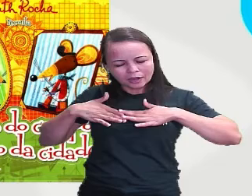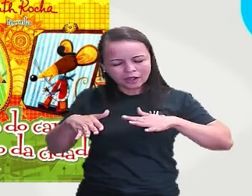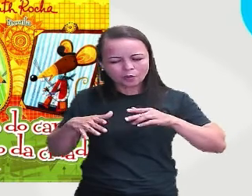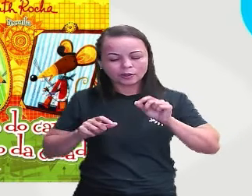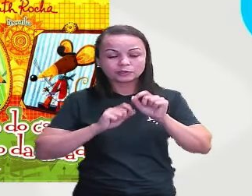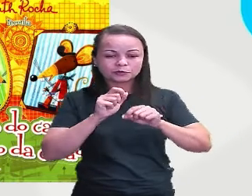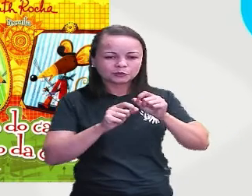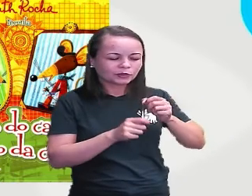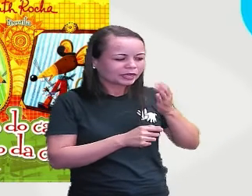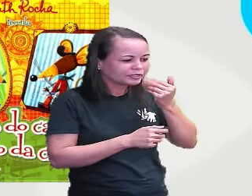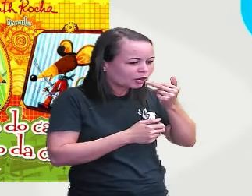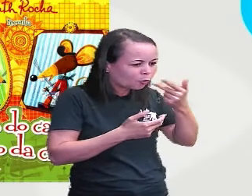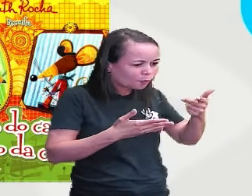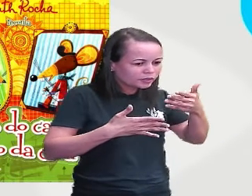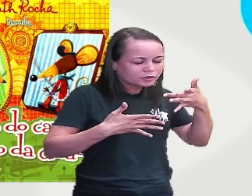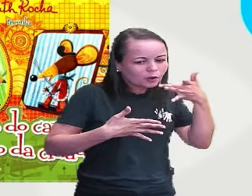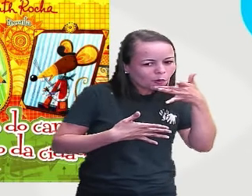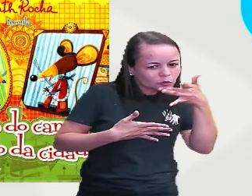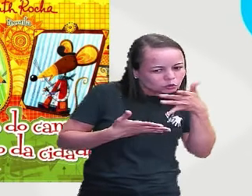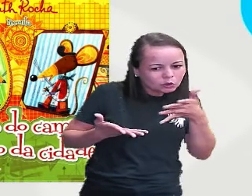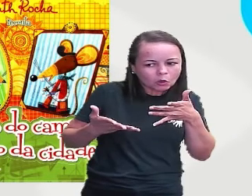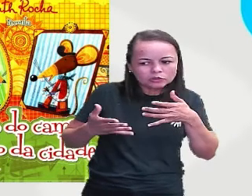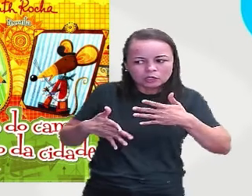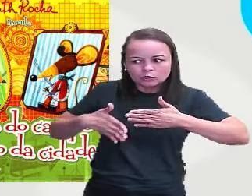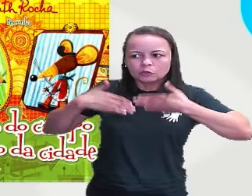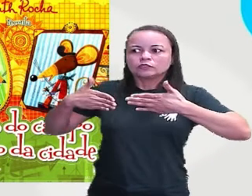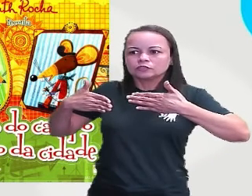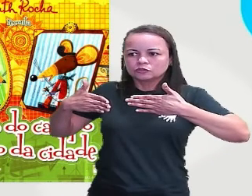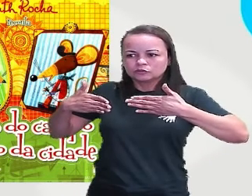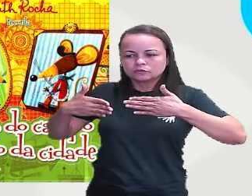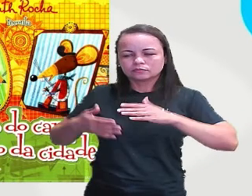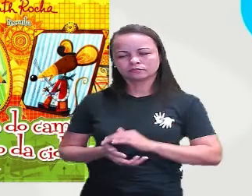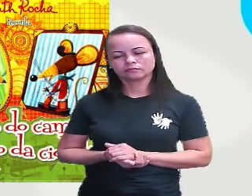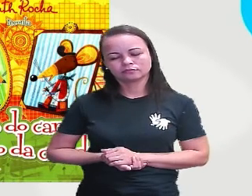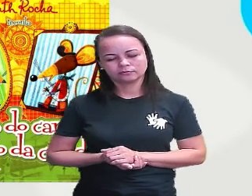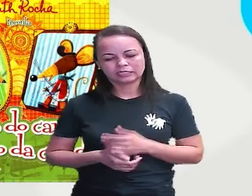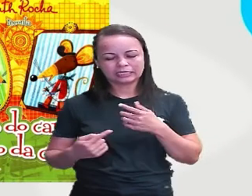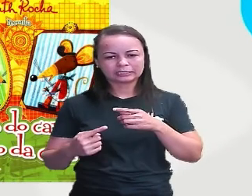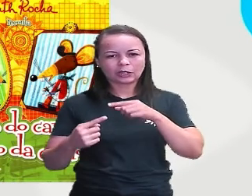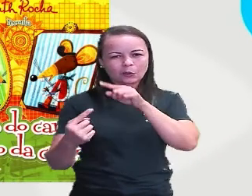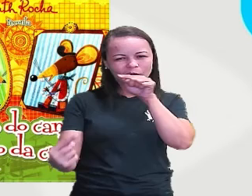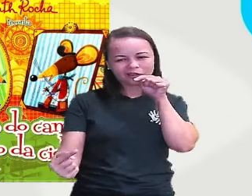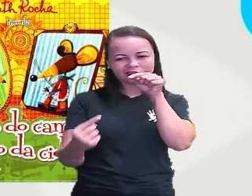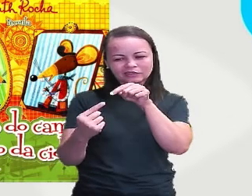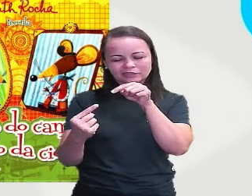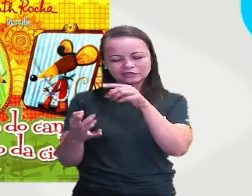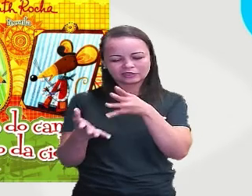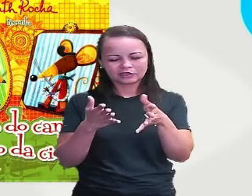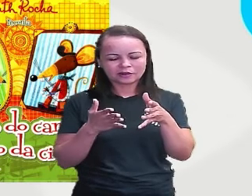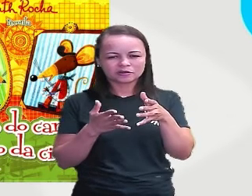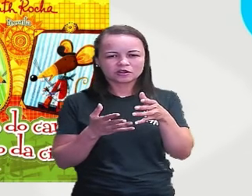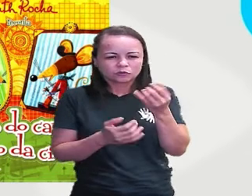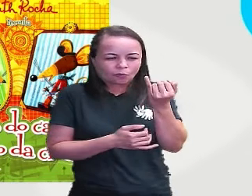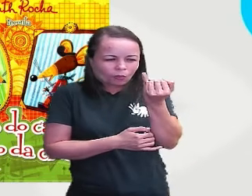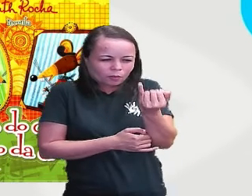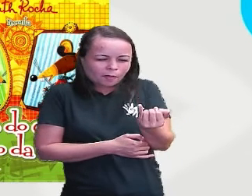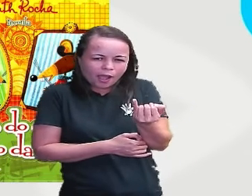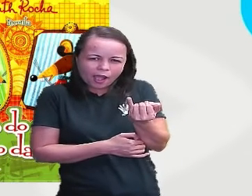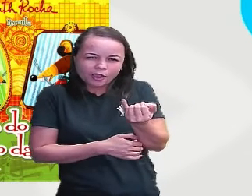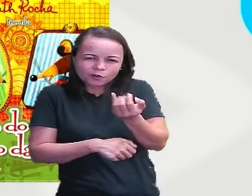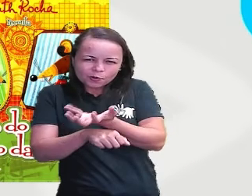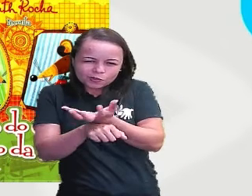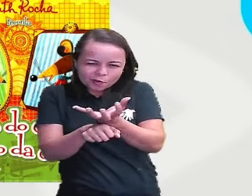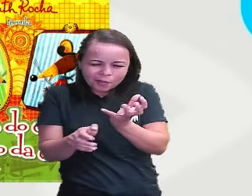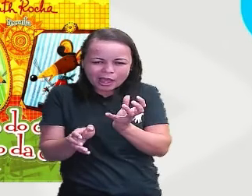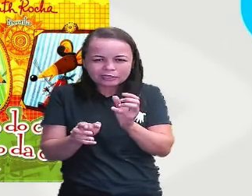esse susto. Então a moral foi, mais vale magro no mato que gordo na boca do gato. Então assim, o ratinho